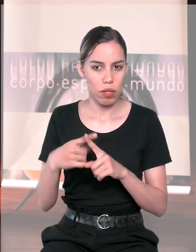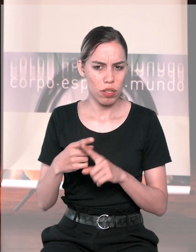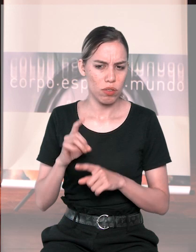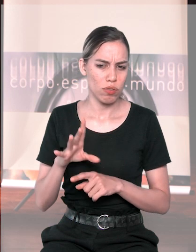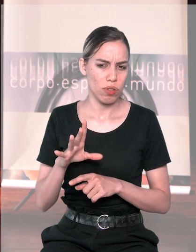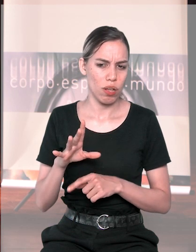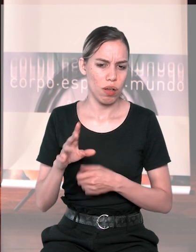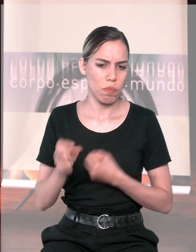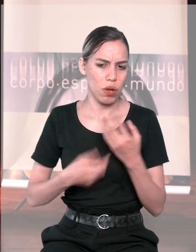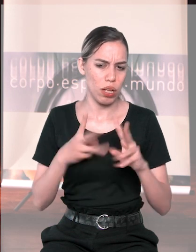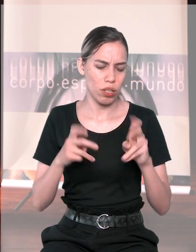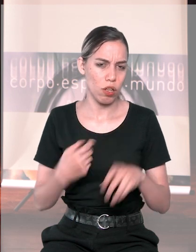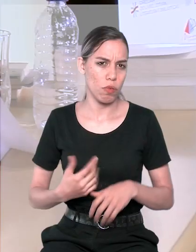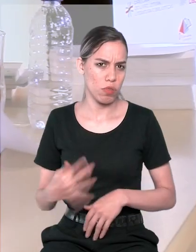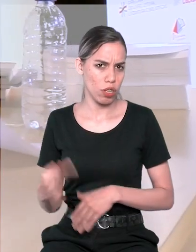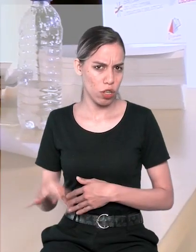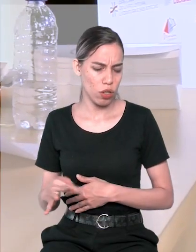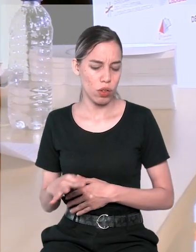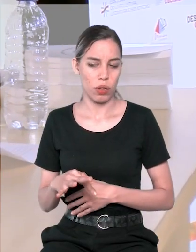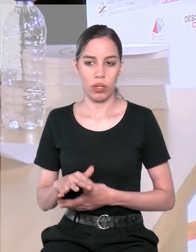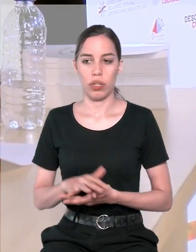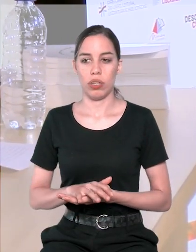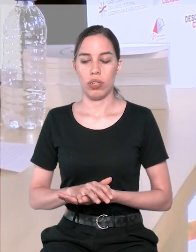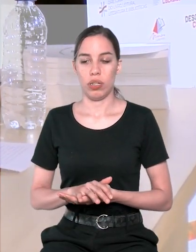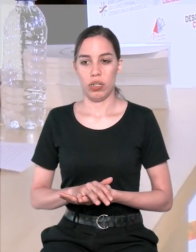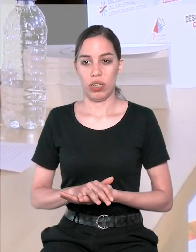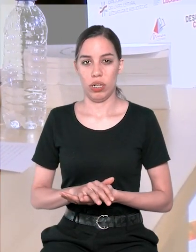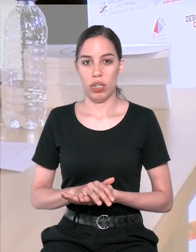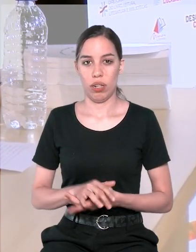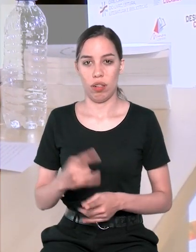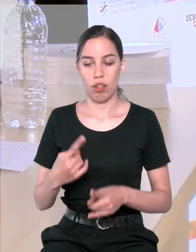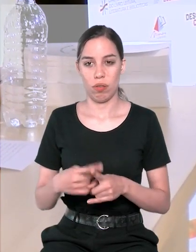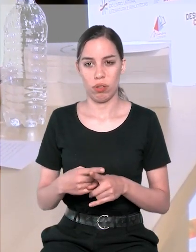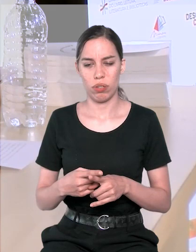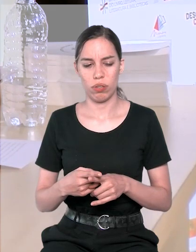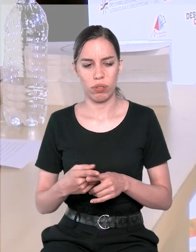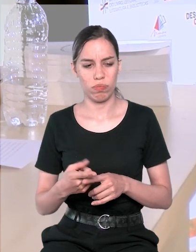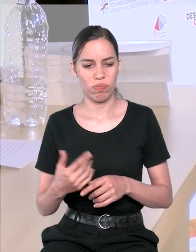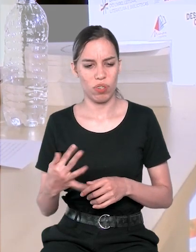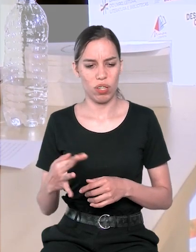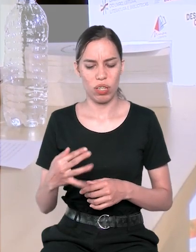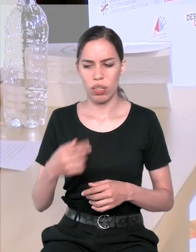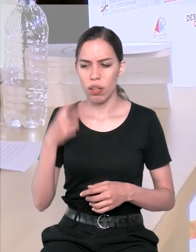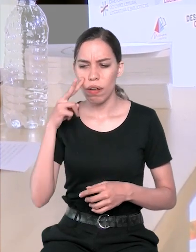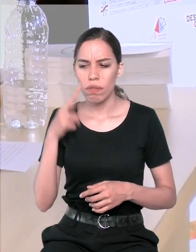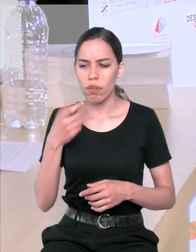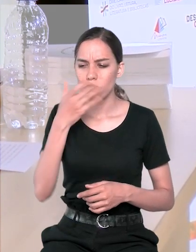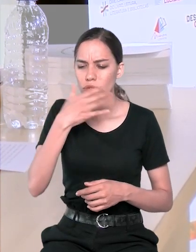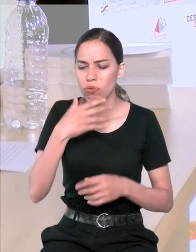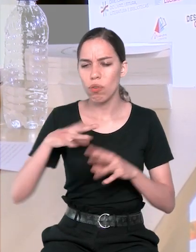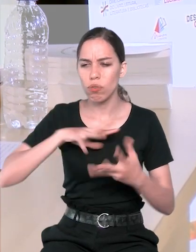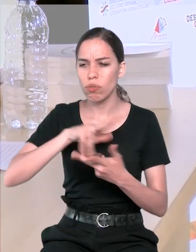poema é todo um poema sobre a dor. Né? O choro, que eu tenho no lusco-fusco da treva, onde se ouve o choro pânico